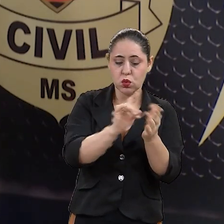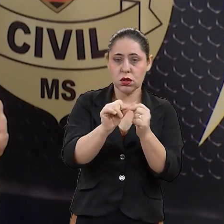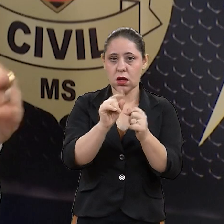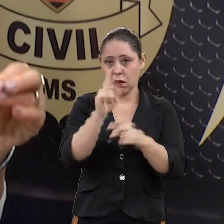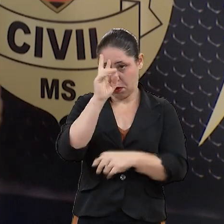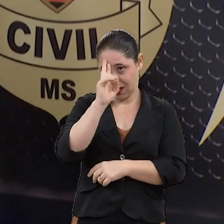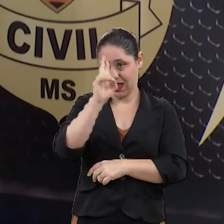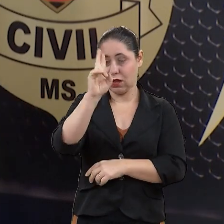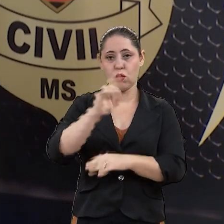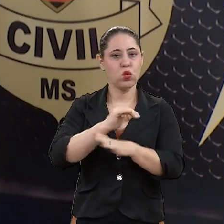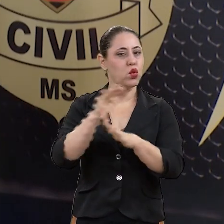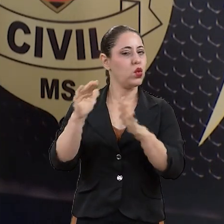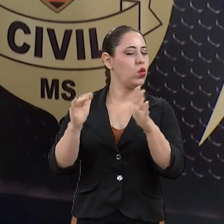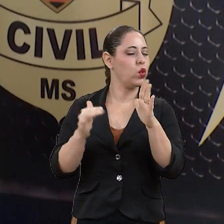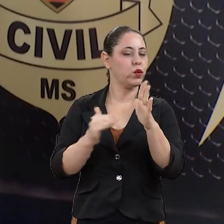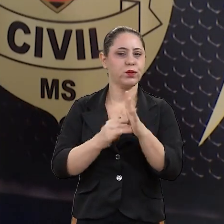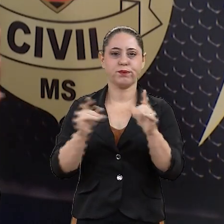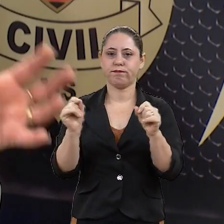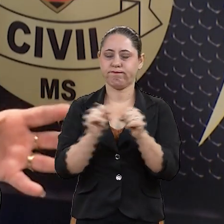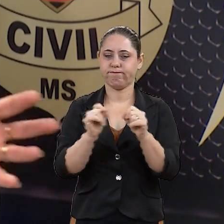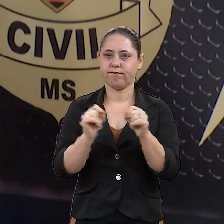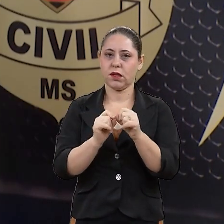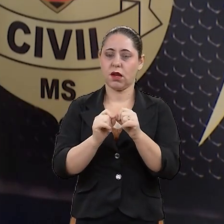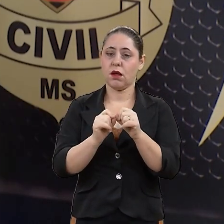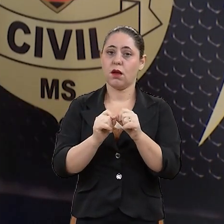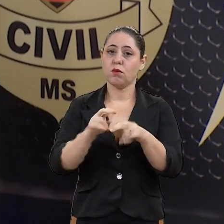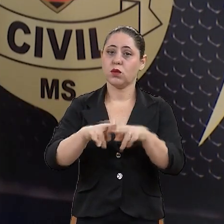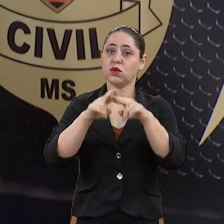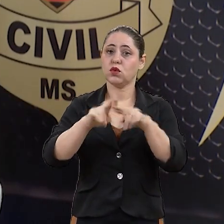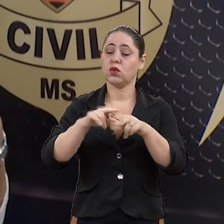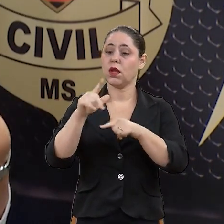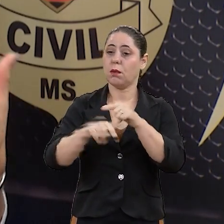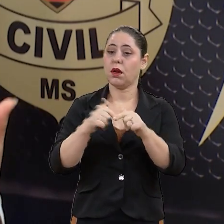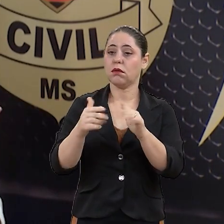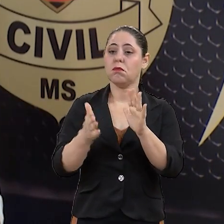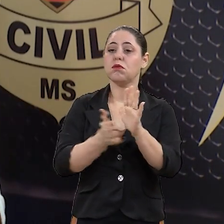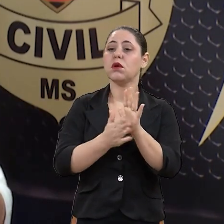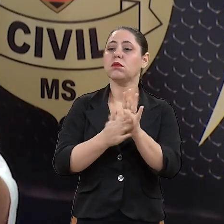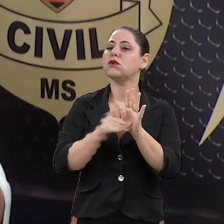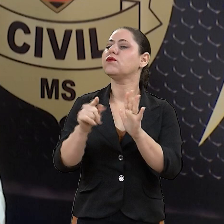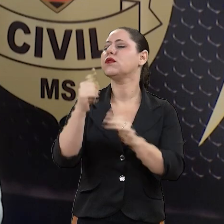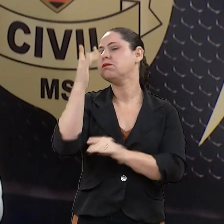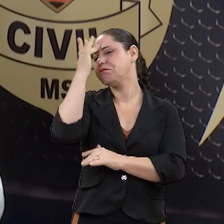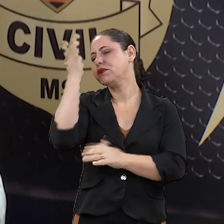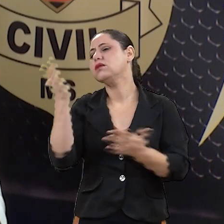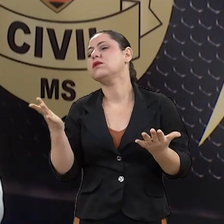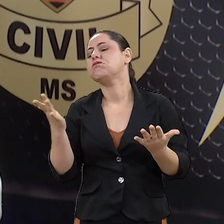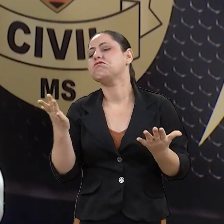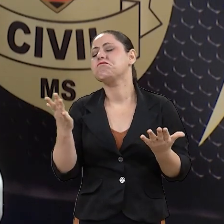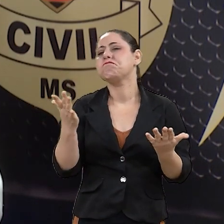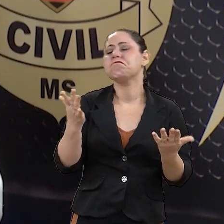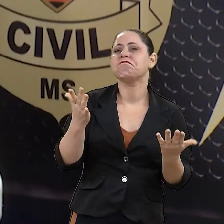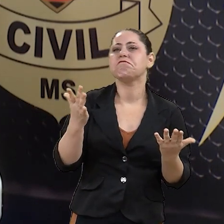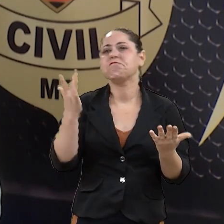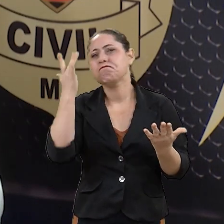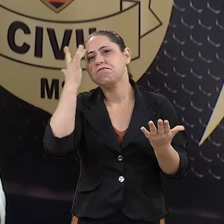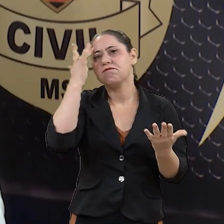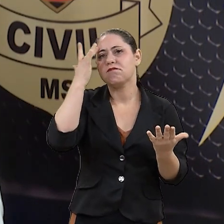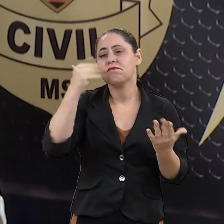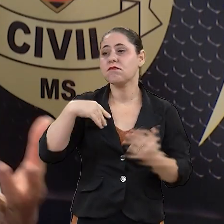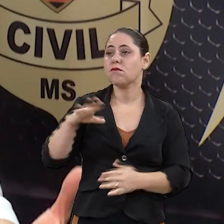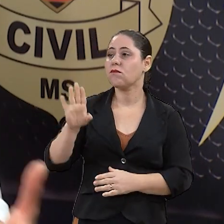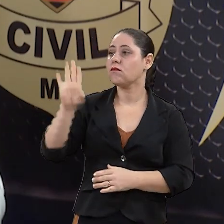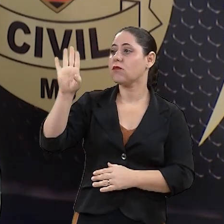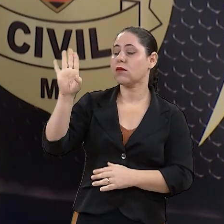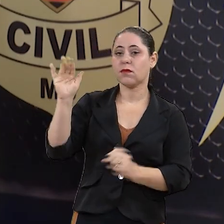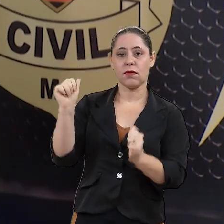uma liderança em tudo que ele fazia. Então, o trabalho dele, quando ele me propôs, ele falou assim, o que você acha da gente, né, eu me